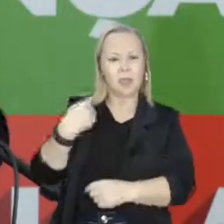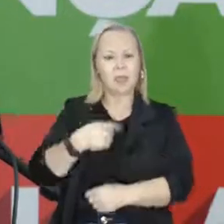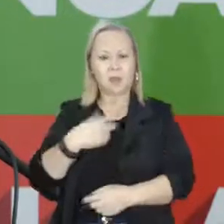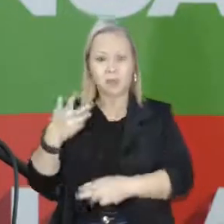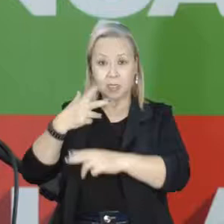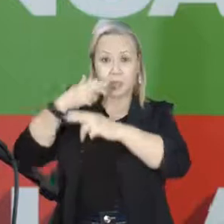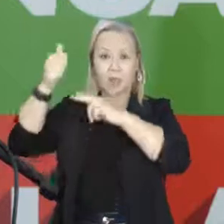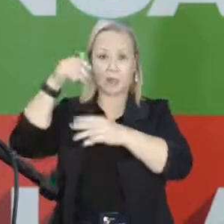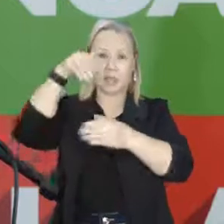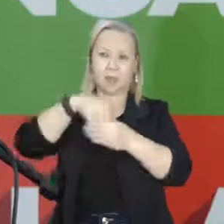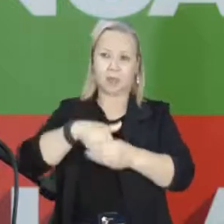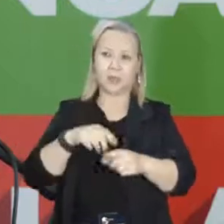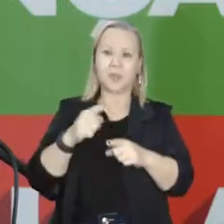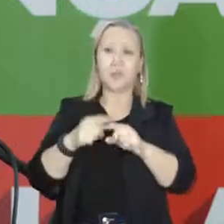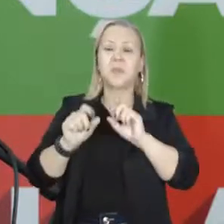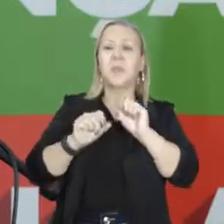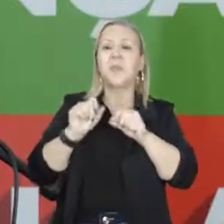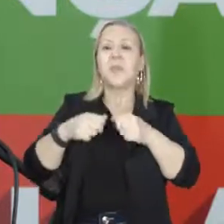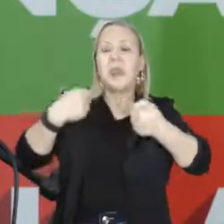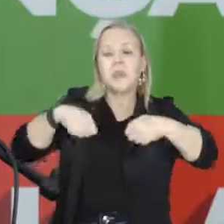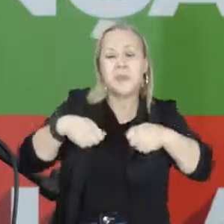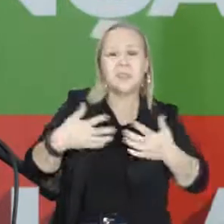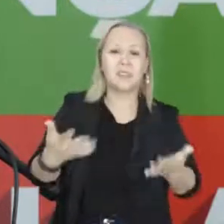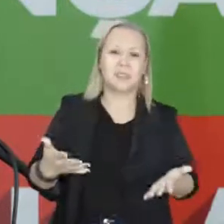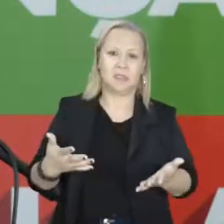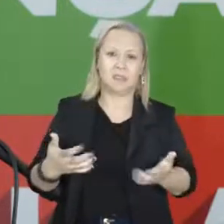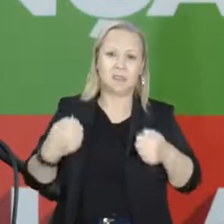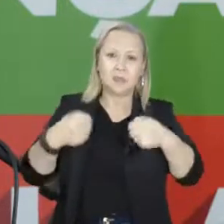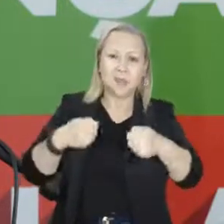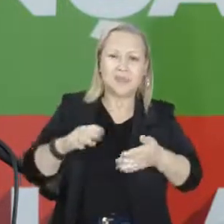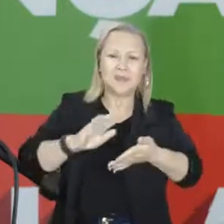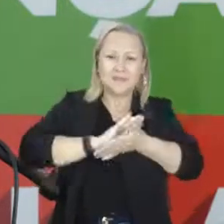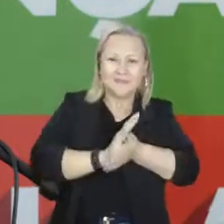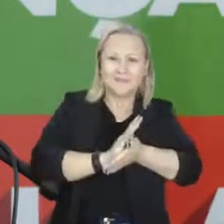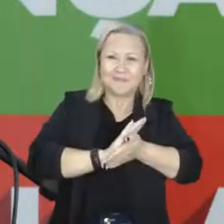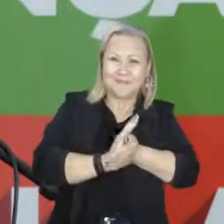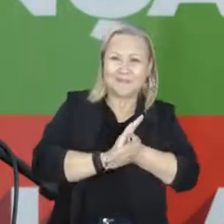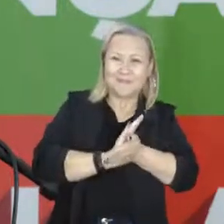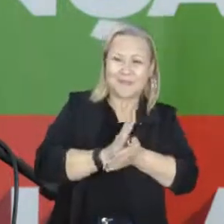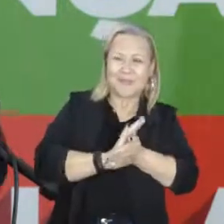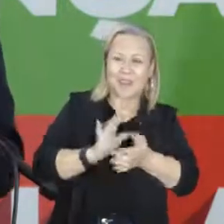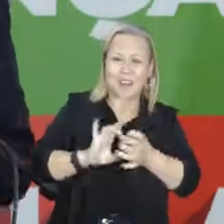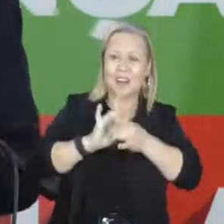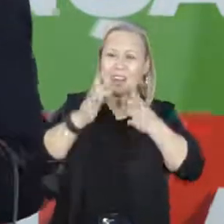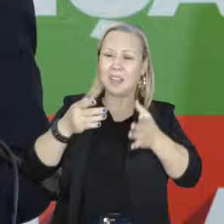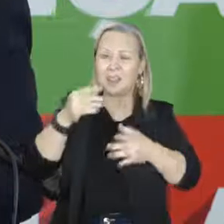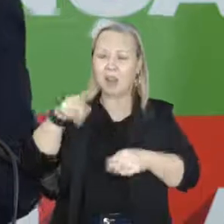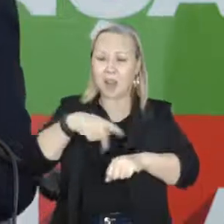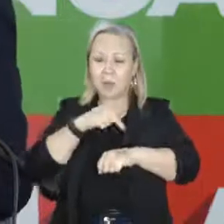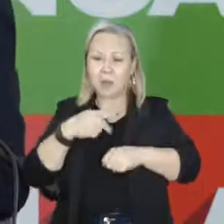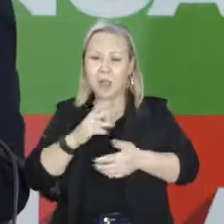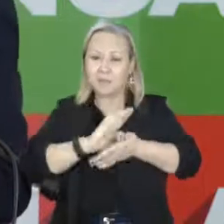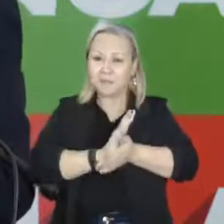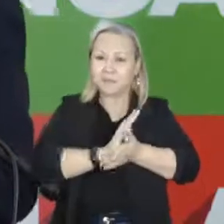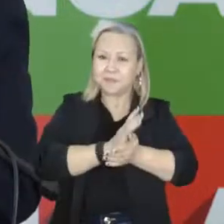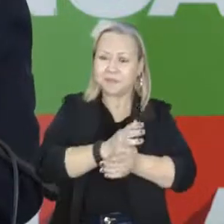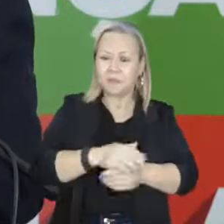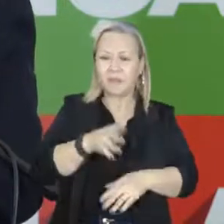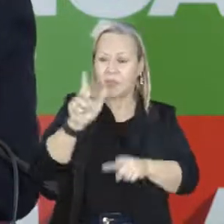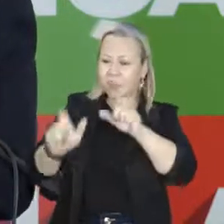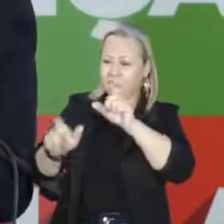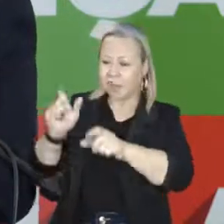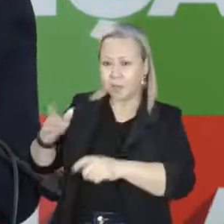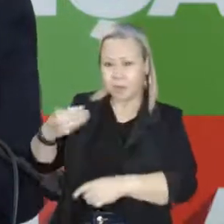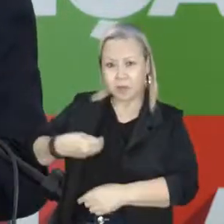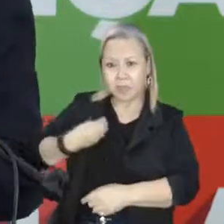preciso distensionar esse país. Distensionar. Eu, talvez, de todas as pessoas que estão aqui, eu sou o que tenha